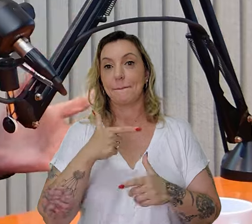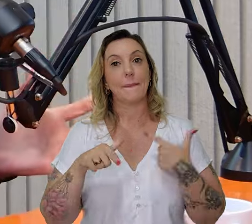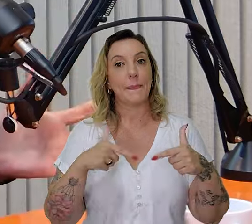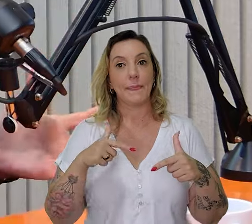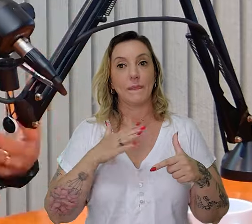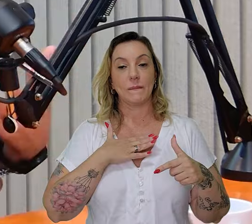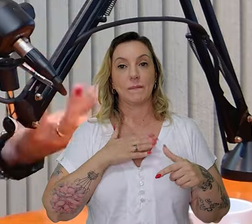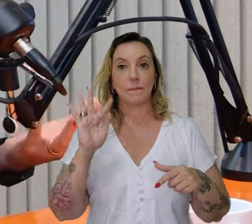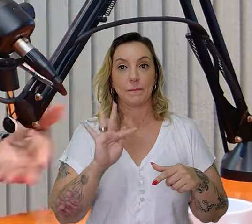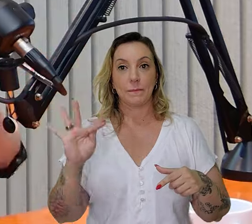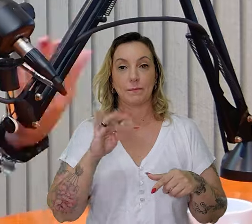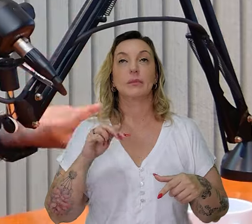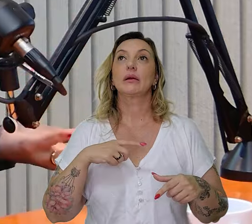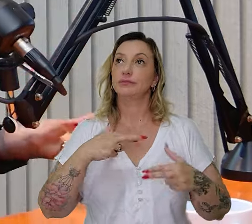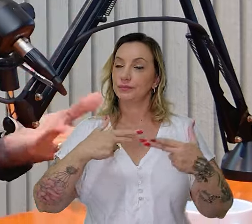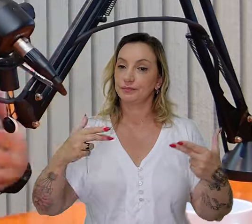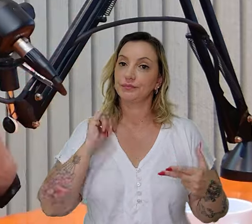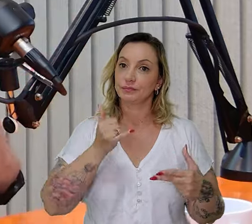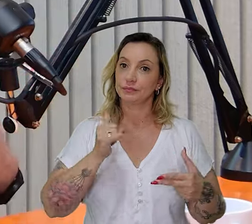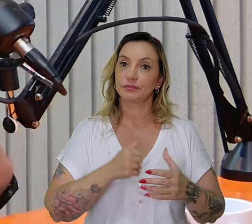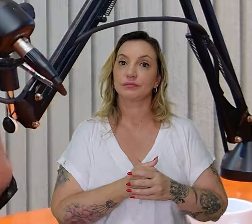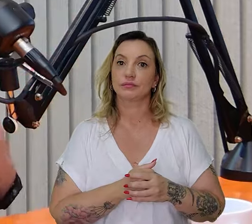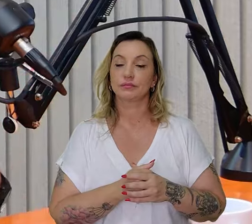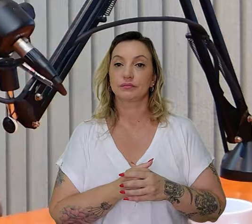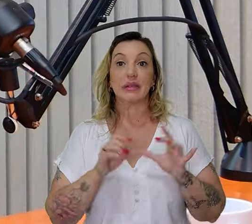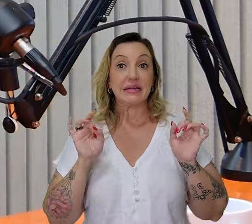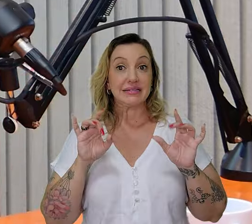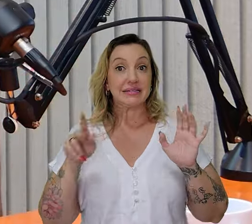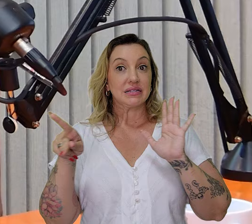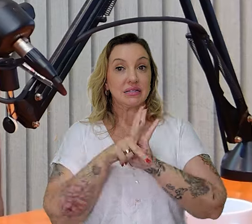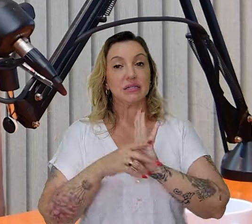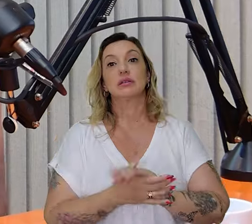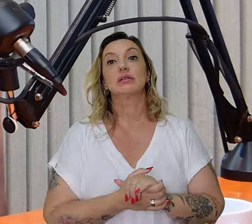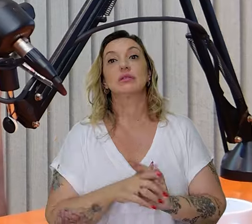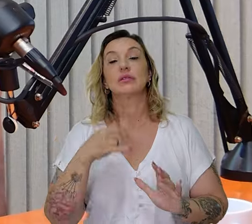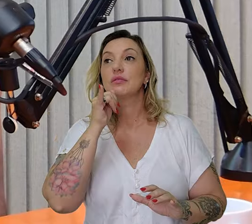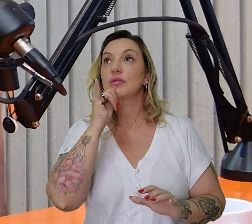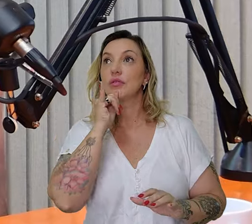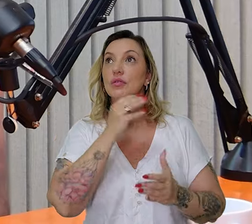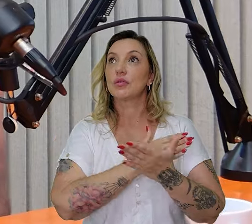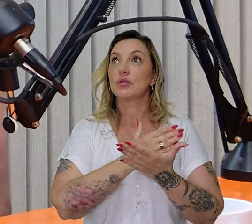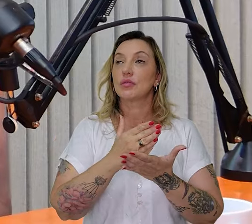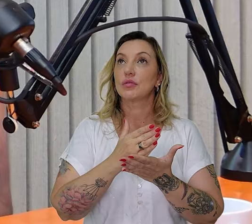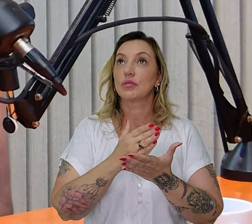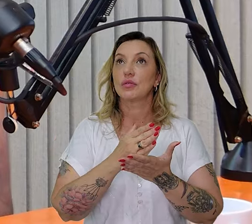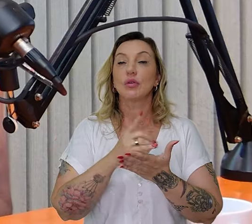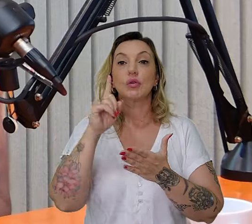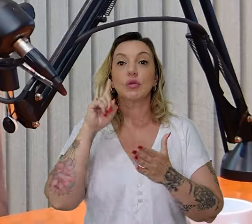que eu vou falar que é específica se a gente por exemplo começa todos os programas todos os